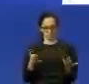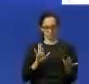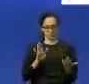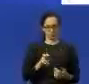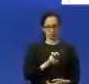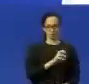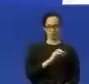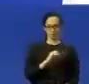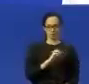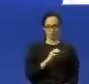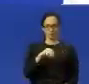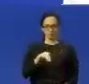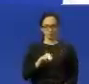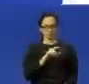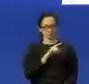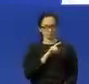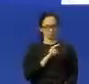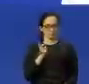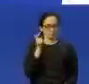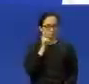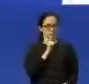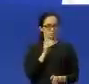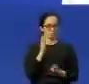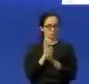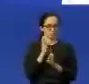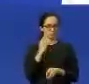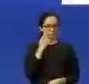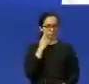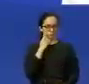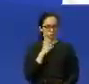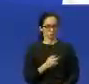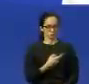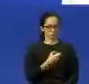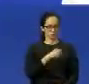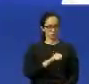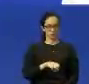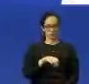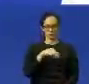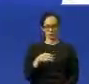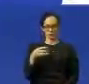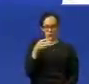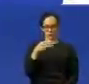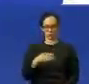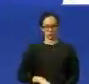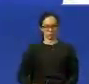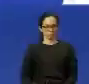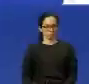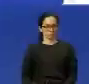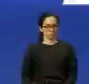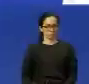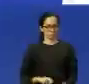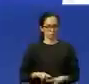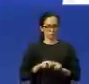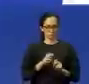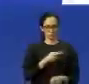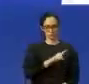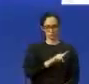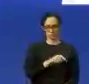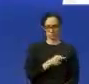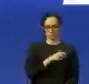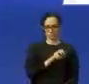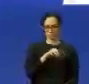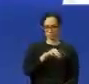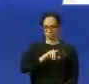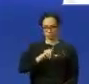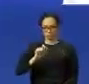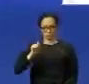50 centímetros da borda. E você vai encontrar aí o volume da piscina, 18 metros cúbicos. Como é 1,5 mililitro por metro cúbico, você faz